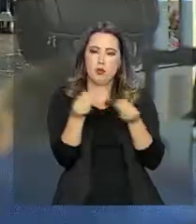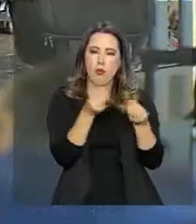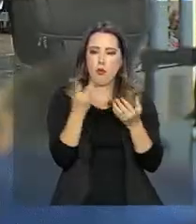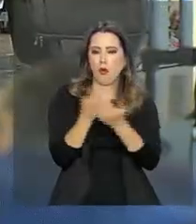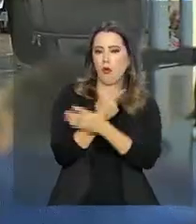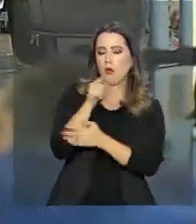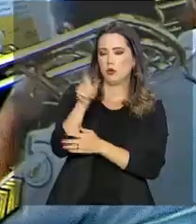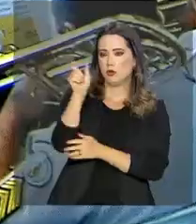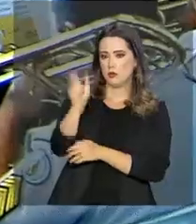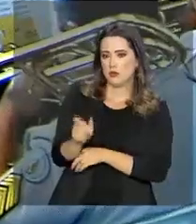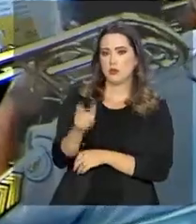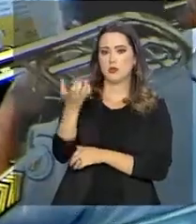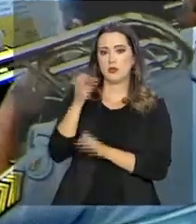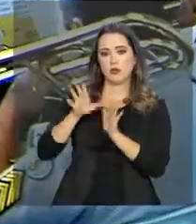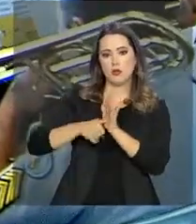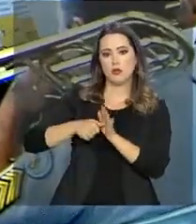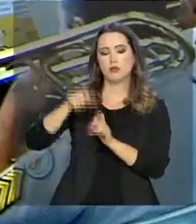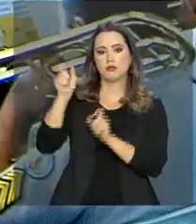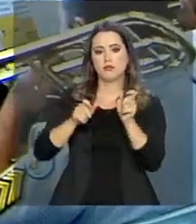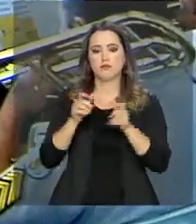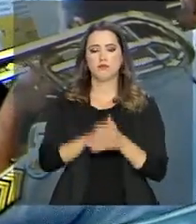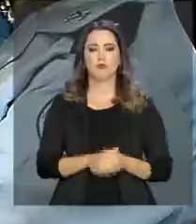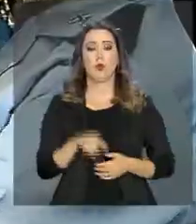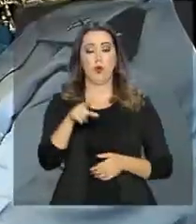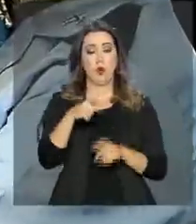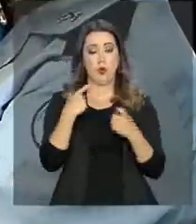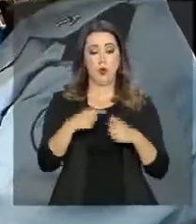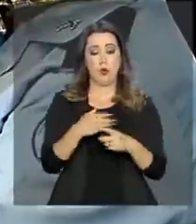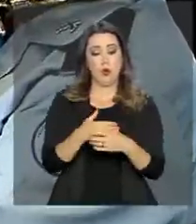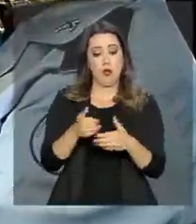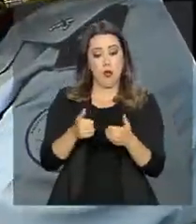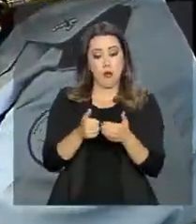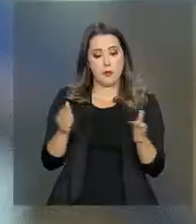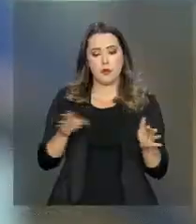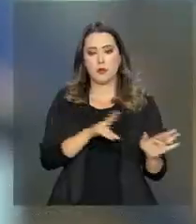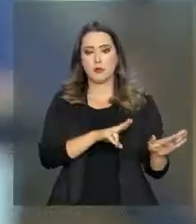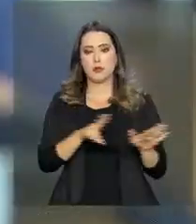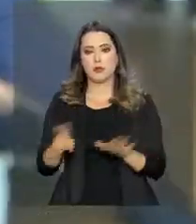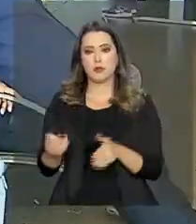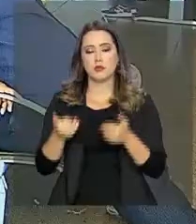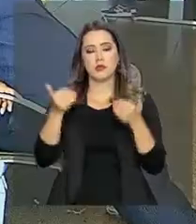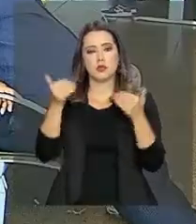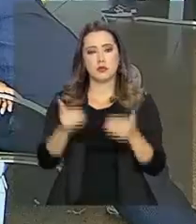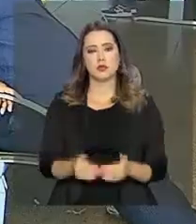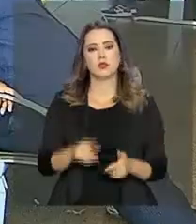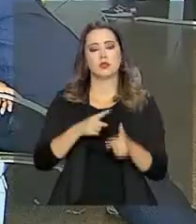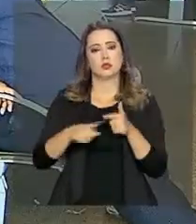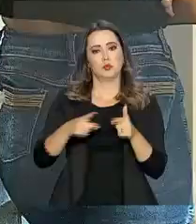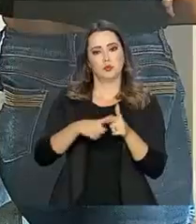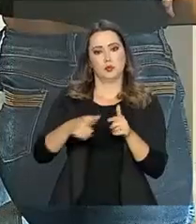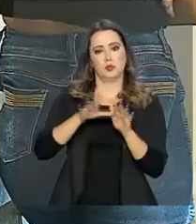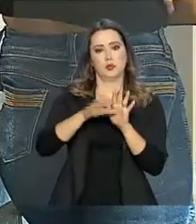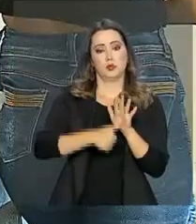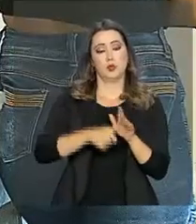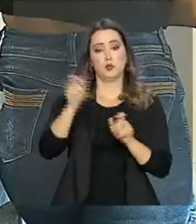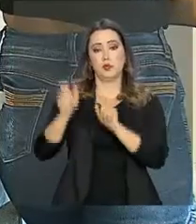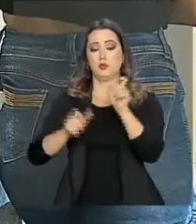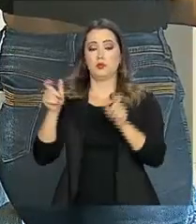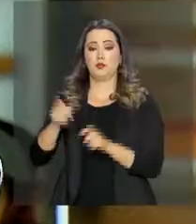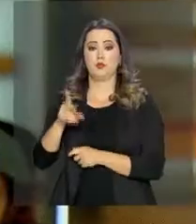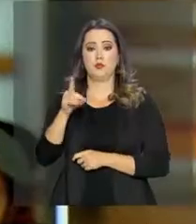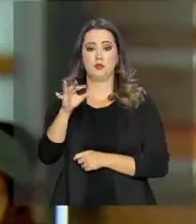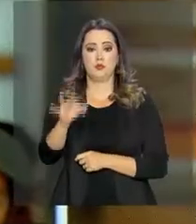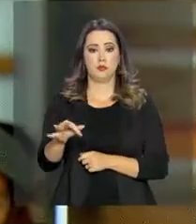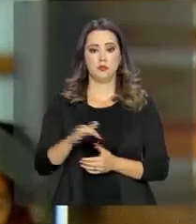dos aliciadores. O local foi escolhido para a abertura da Semana Nacional de Enfrentamento ao Tráfico de Pessoas no Distrito